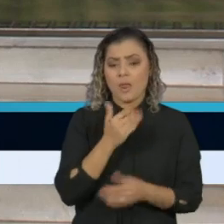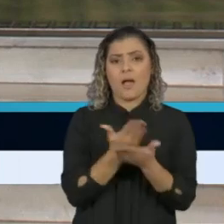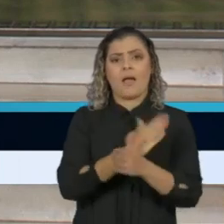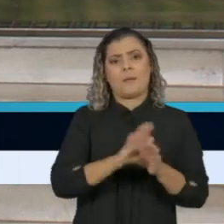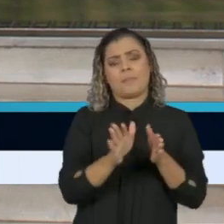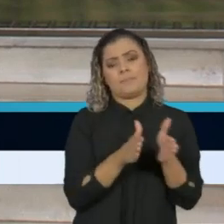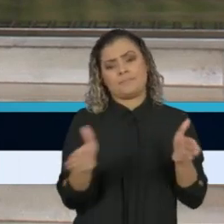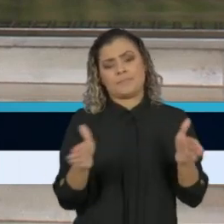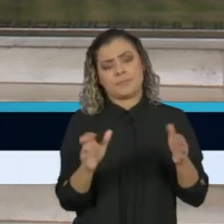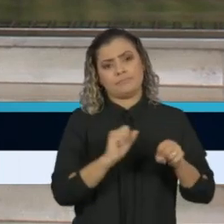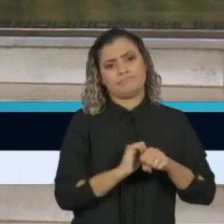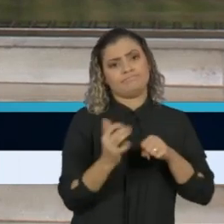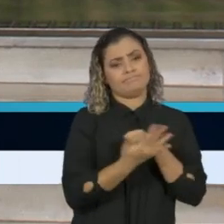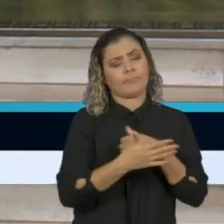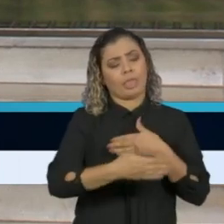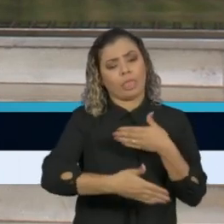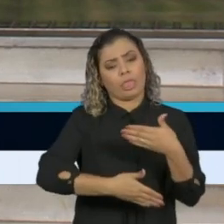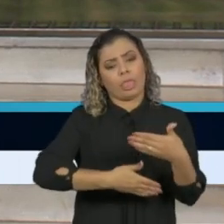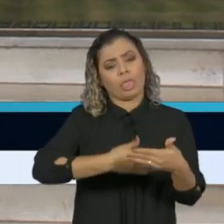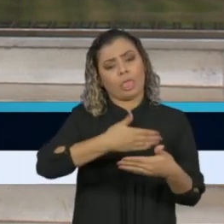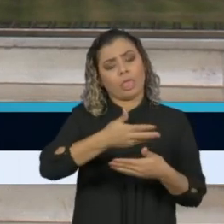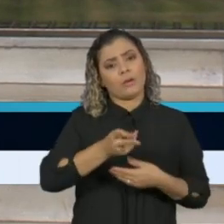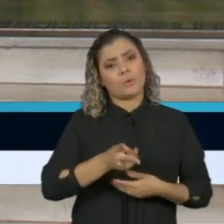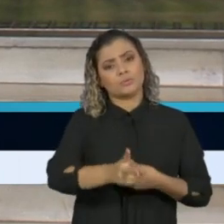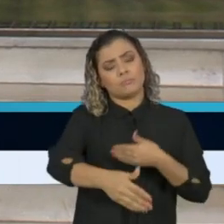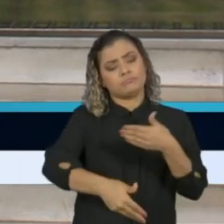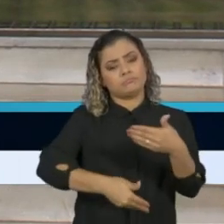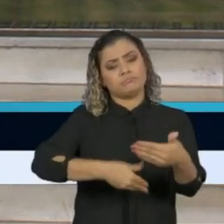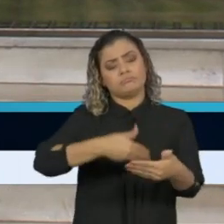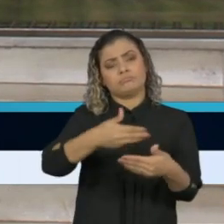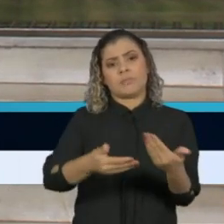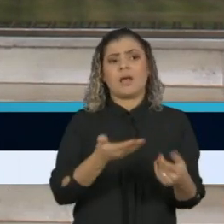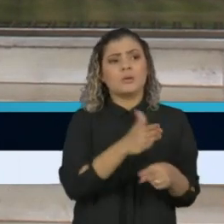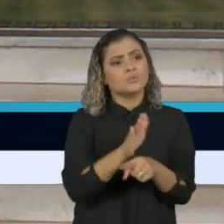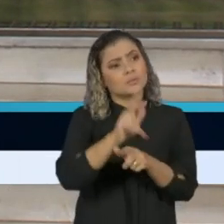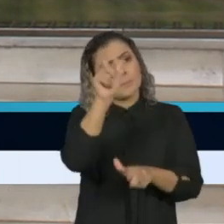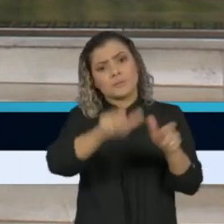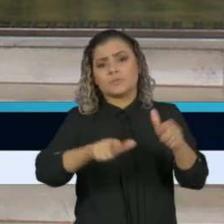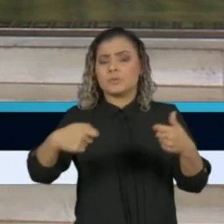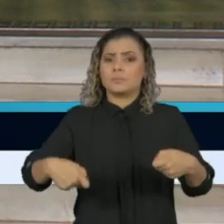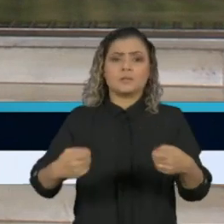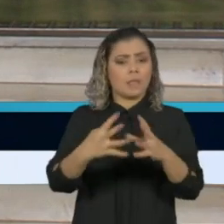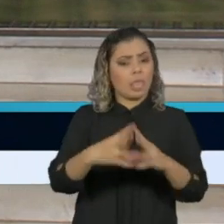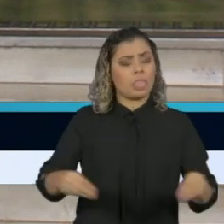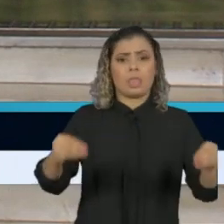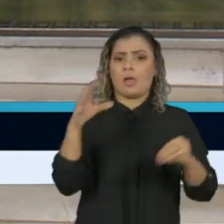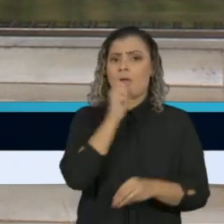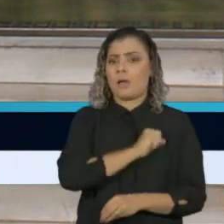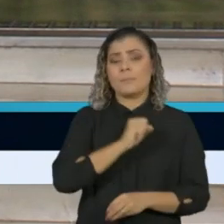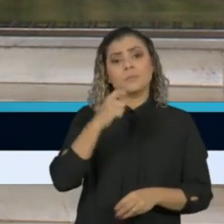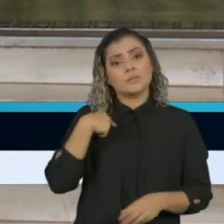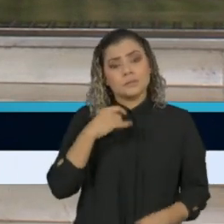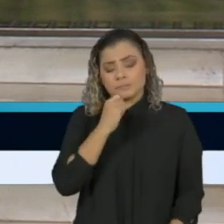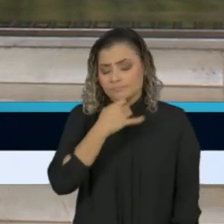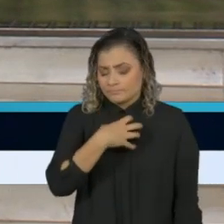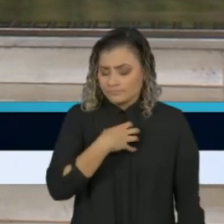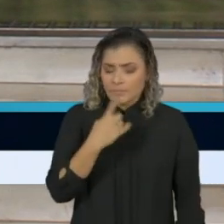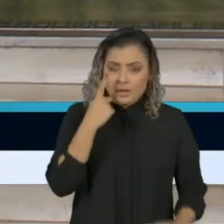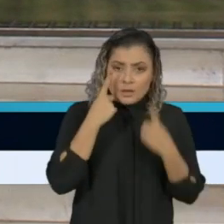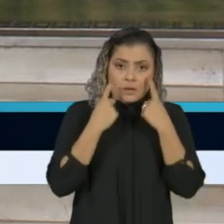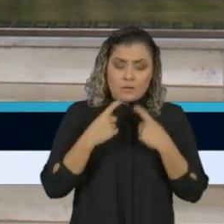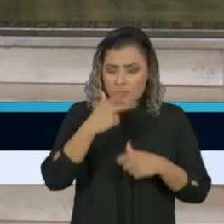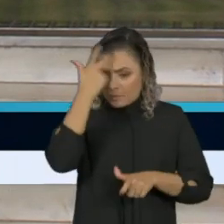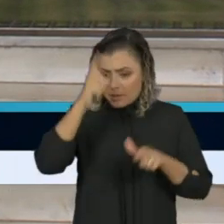pandemia, para ajudar as pessoas infectadas e, lamentavelmente, para chorar aquelas pessoas